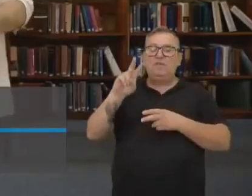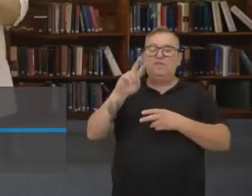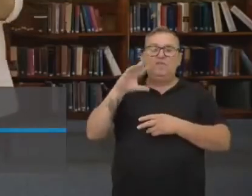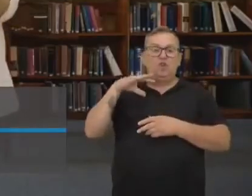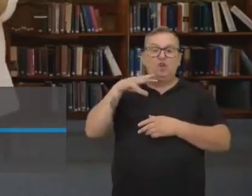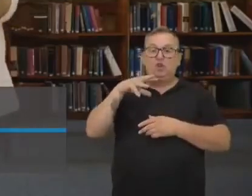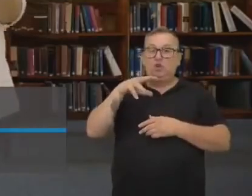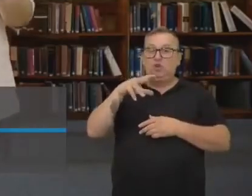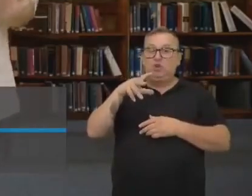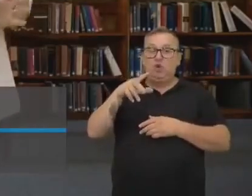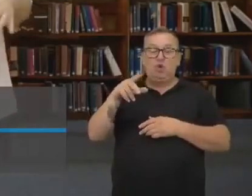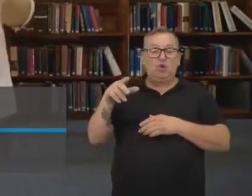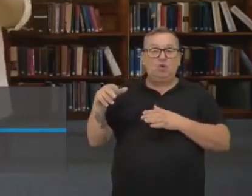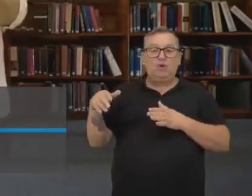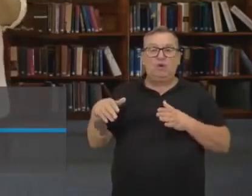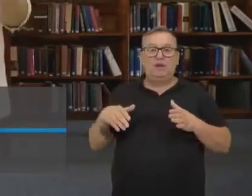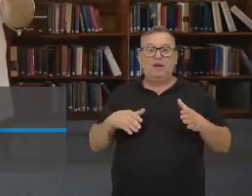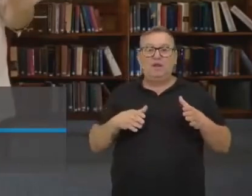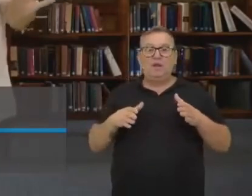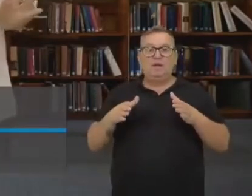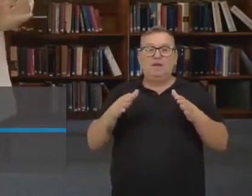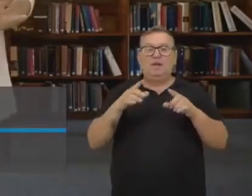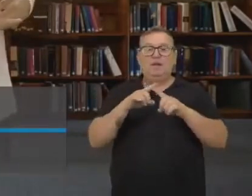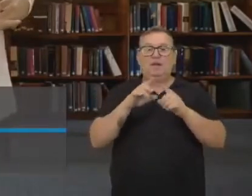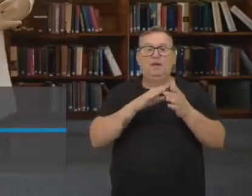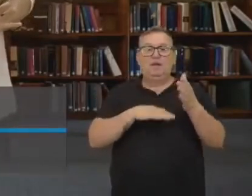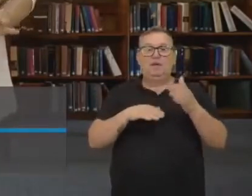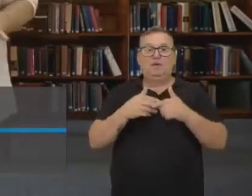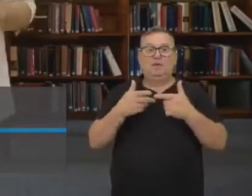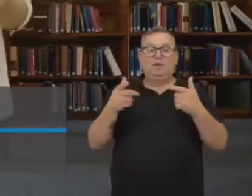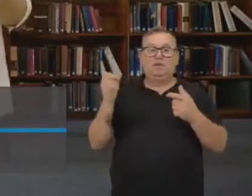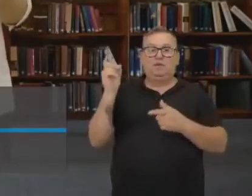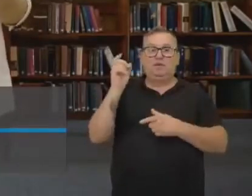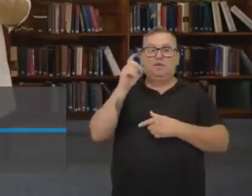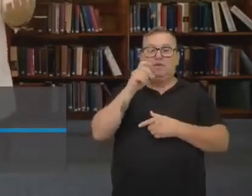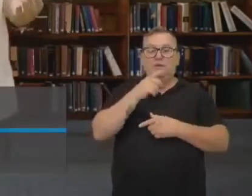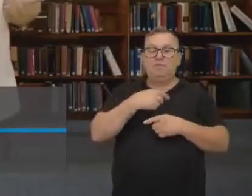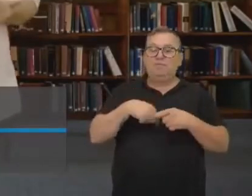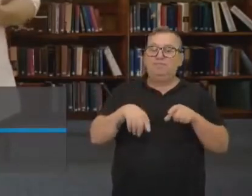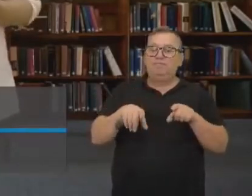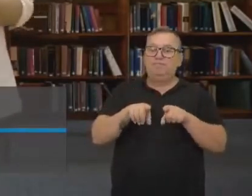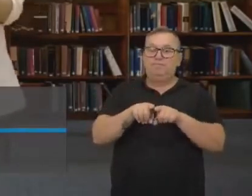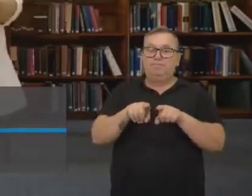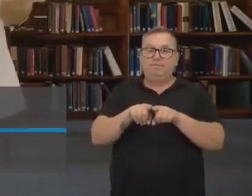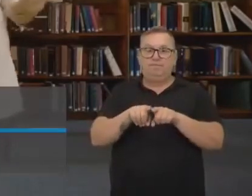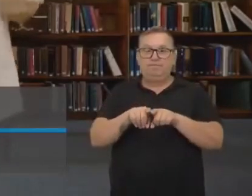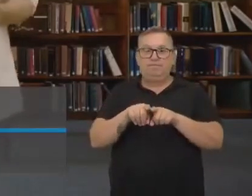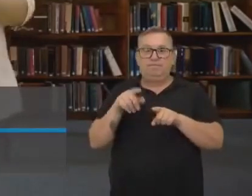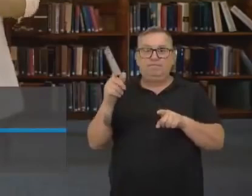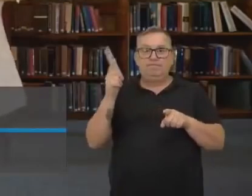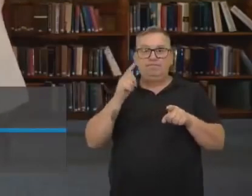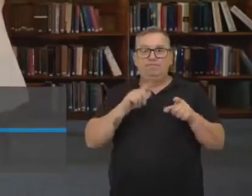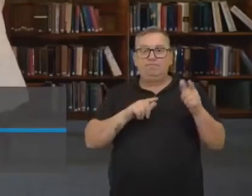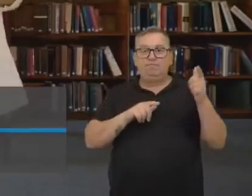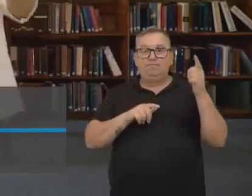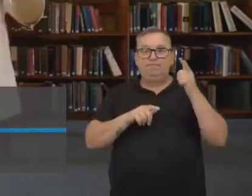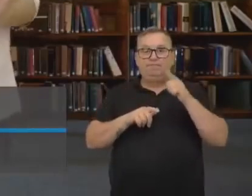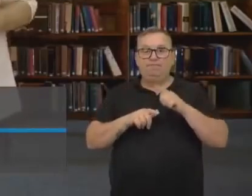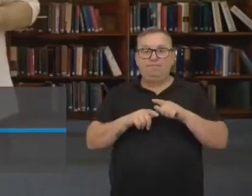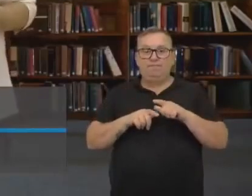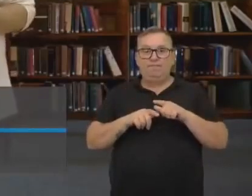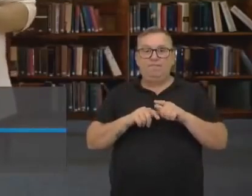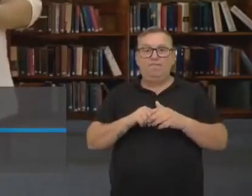a jornada, né, dele ali, todas as dificuldades, os ganhos, né, os